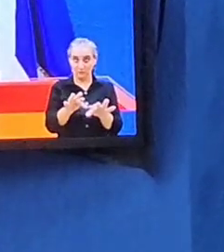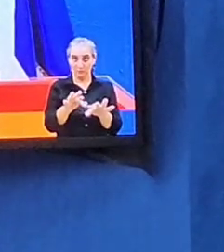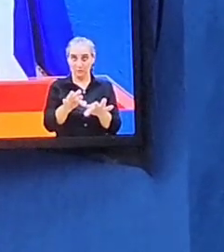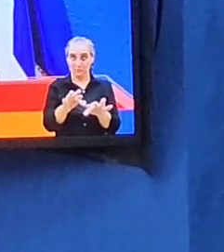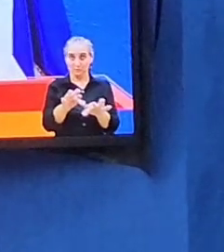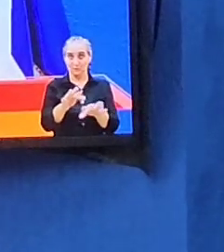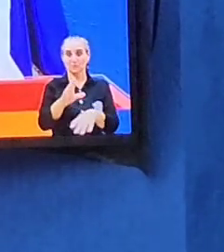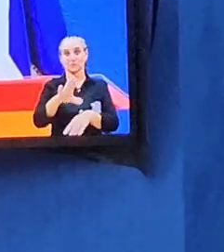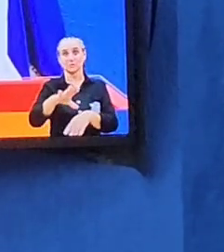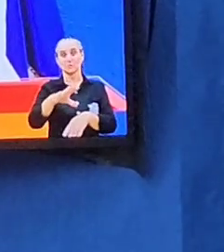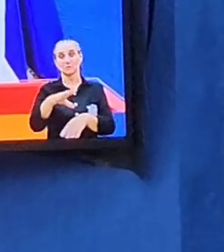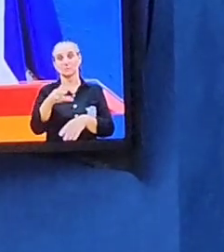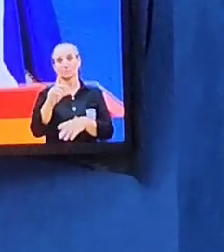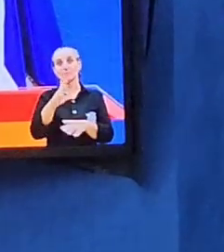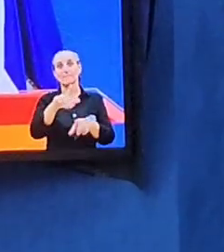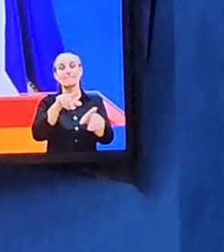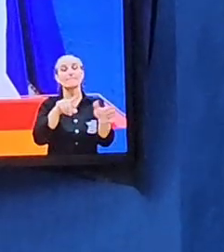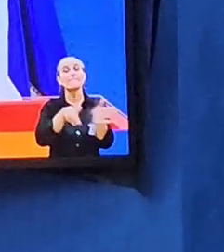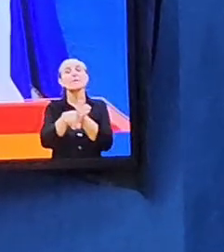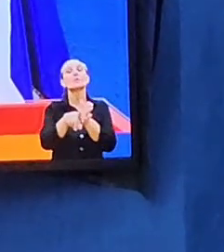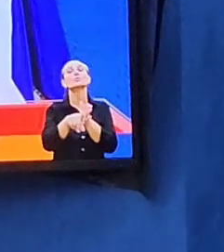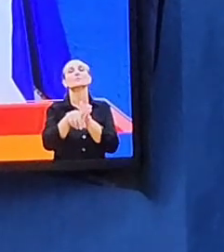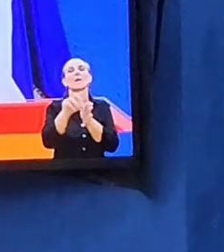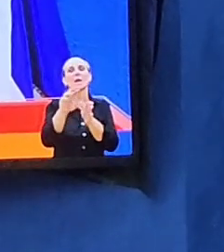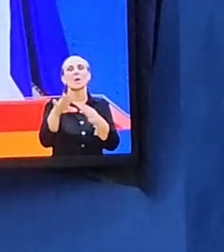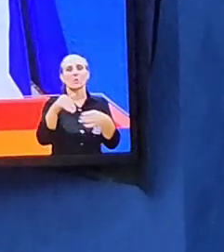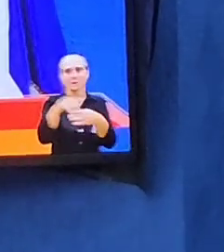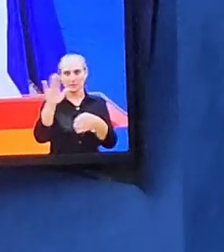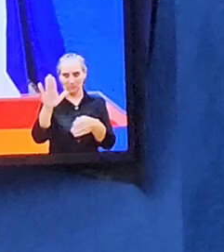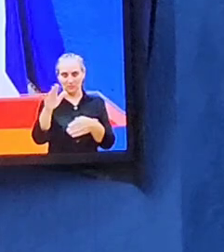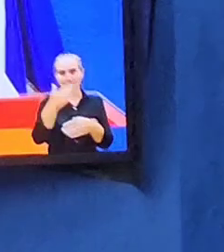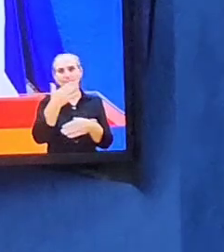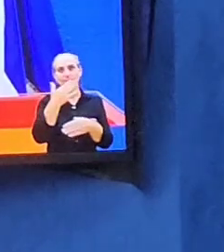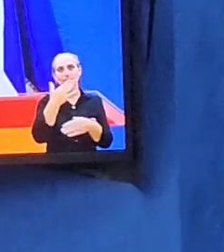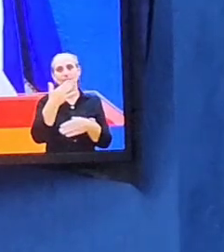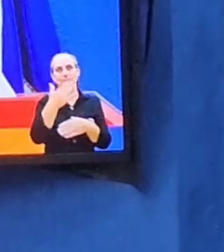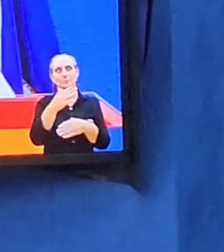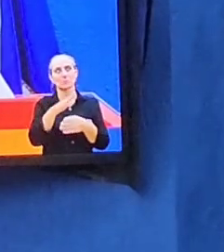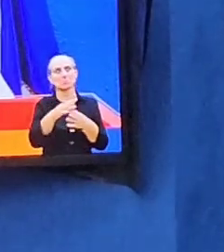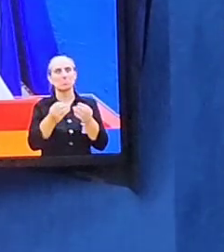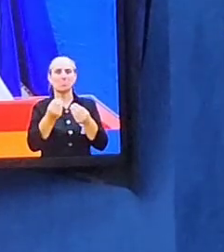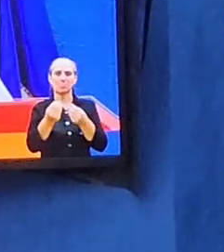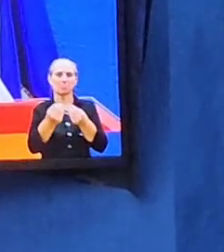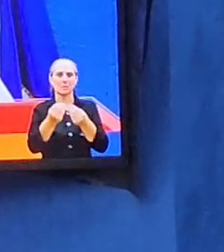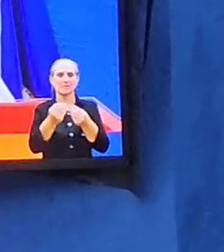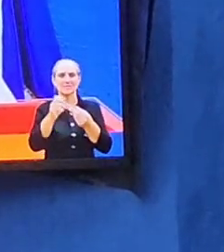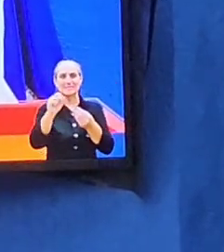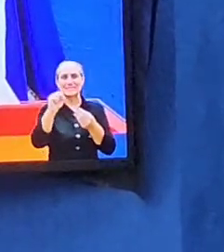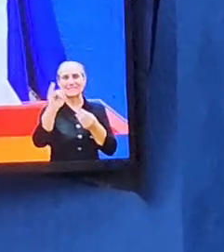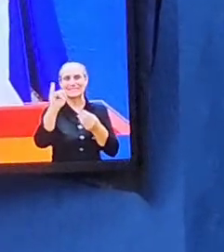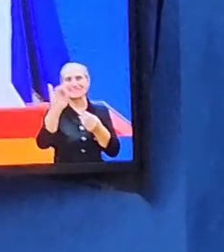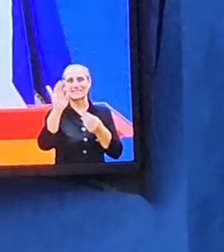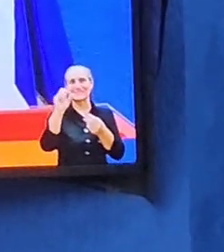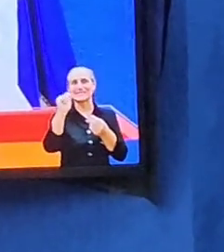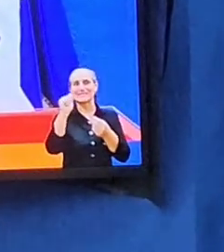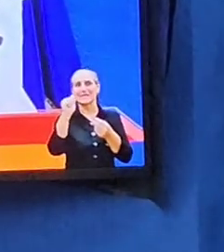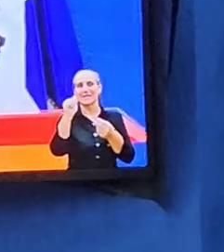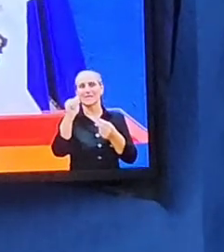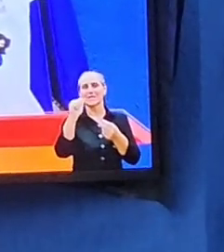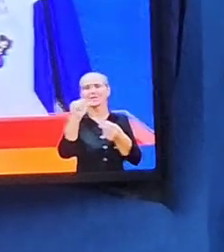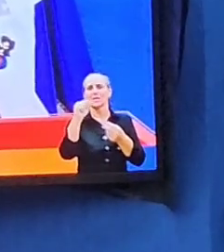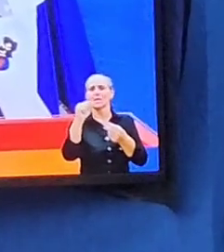ao nosso eleitor a sua satisfação e que eles estejam realmente satisfeitos com